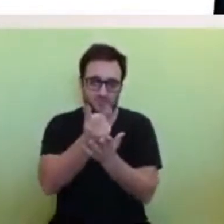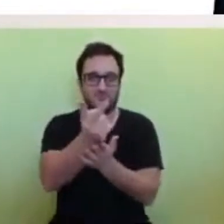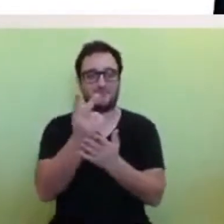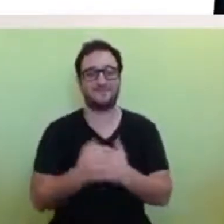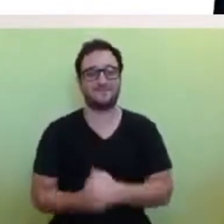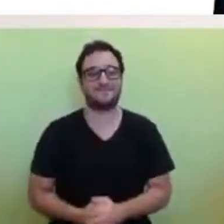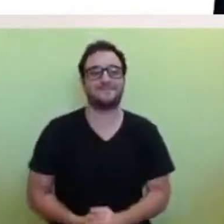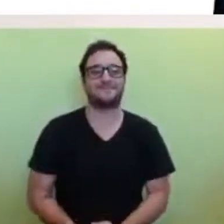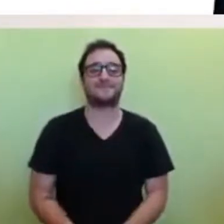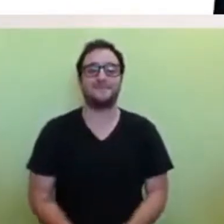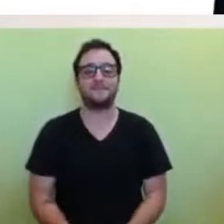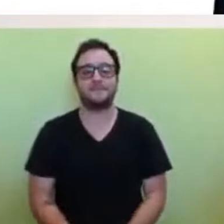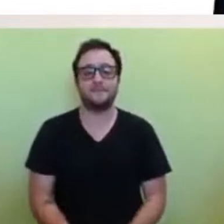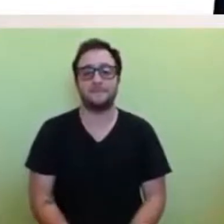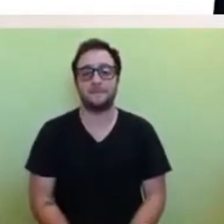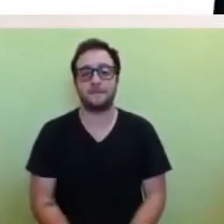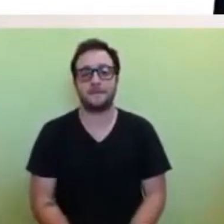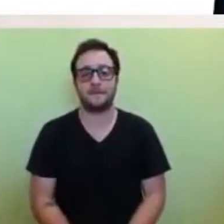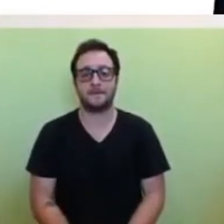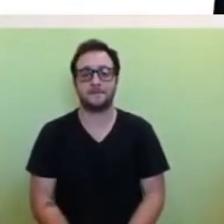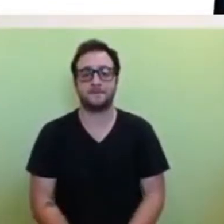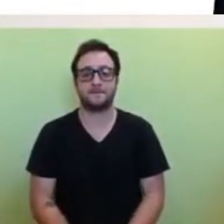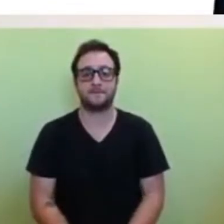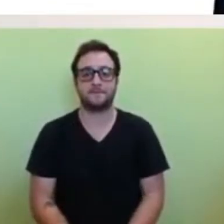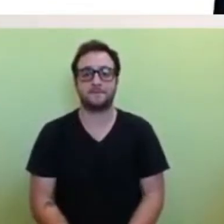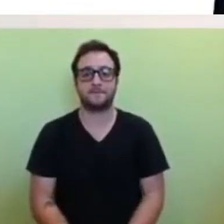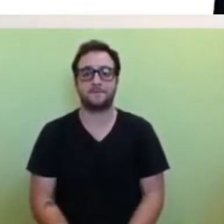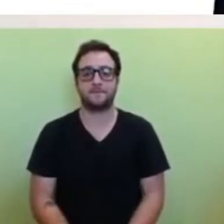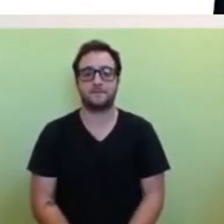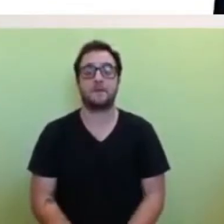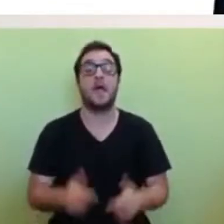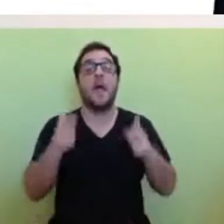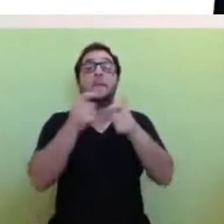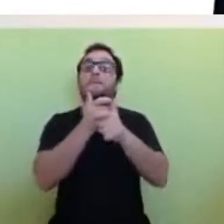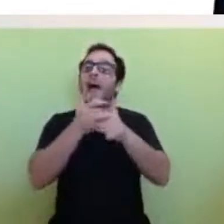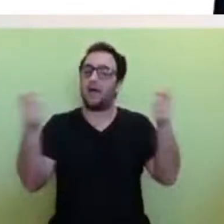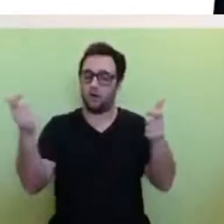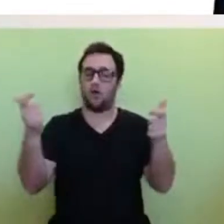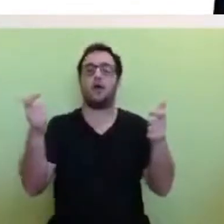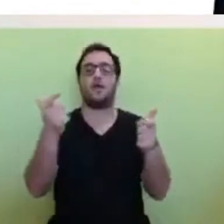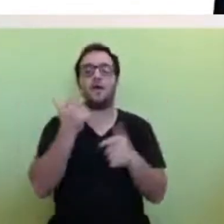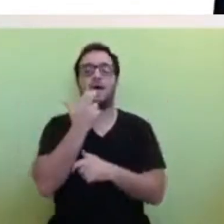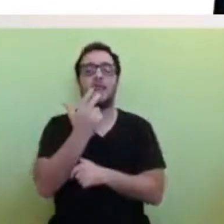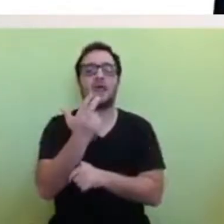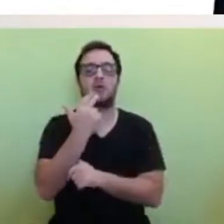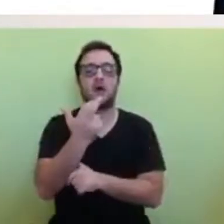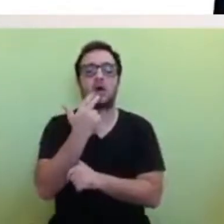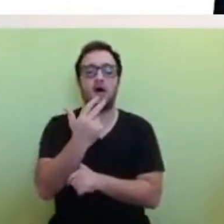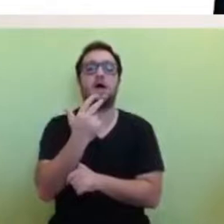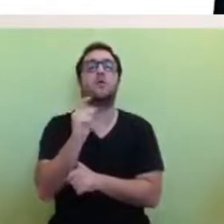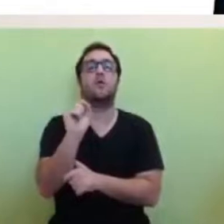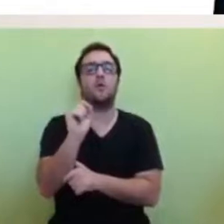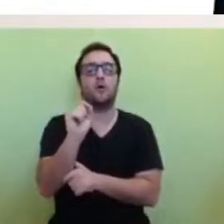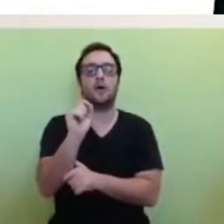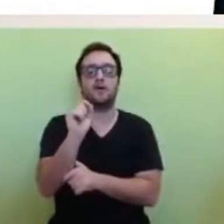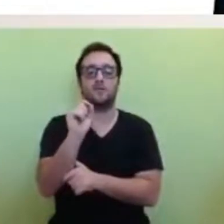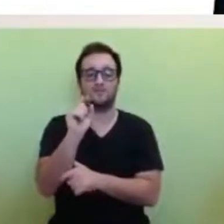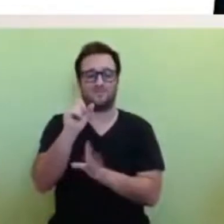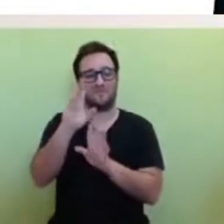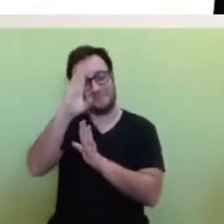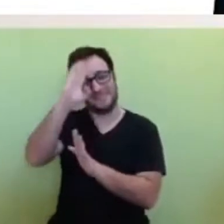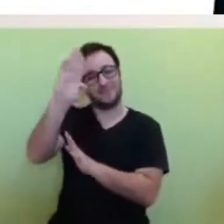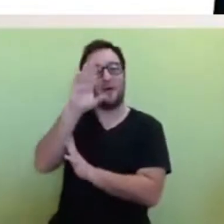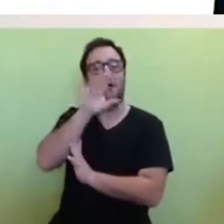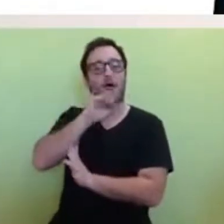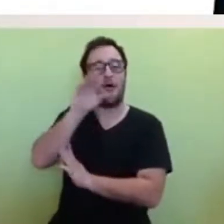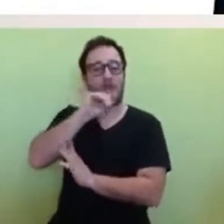Ok. A maioria das línguas, na verdade, elas têm em si uma tradição oral. E muitos sistemas